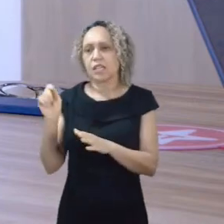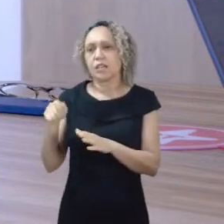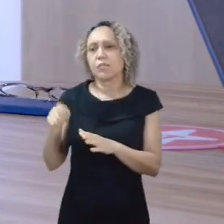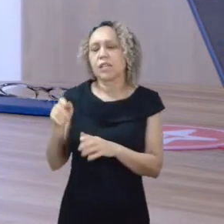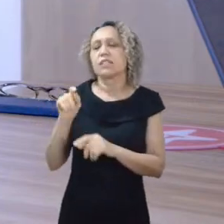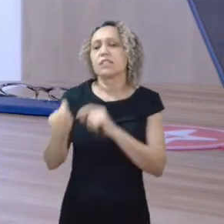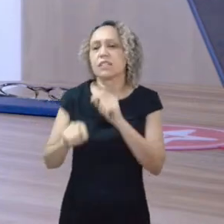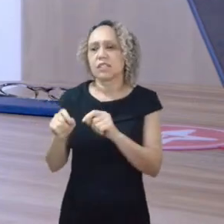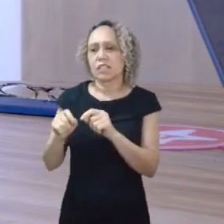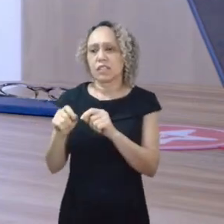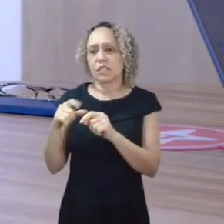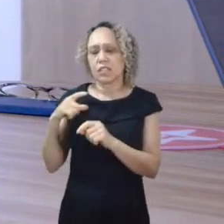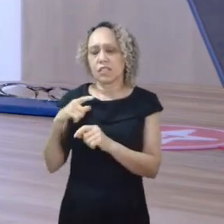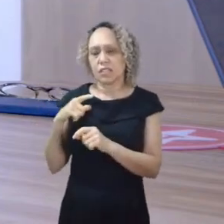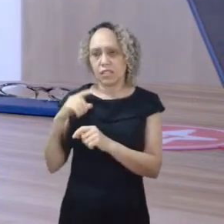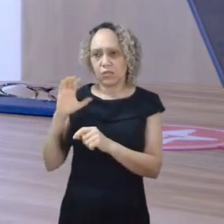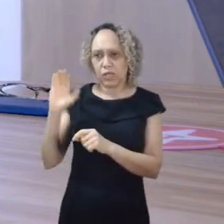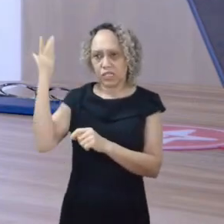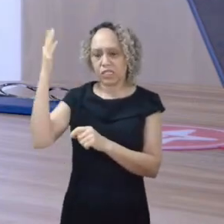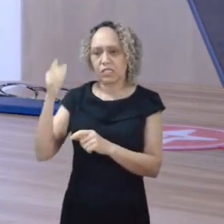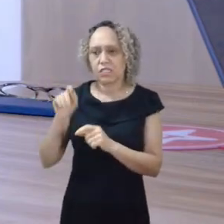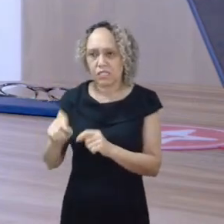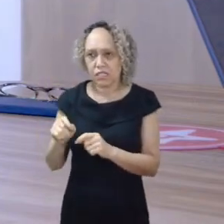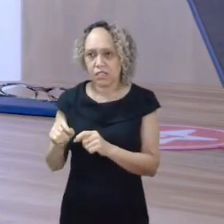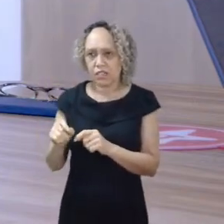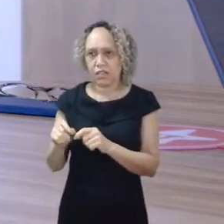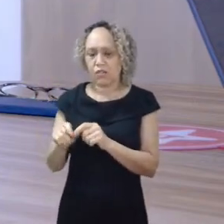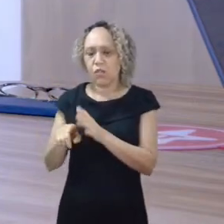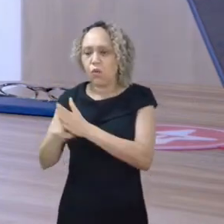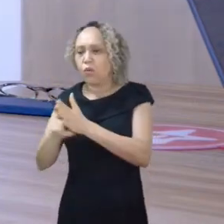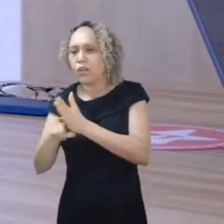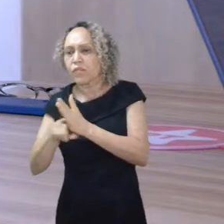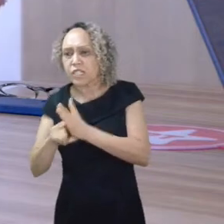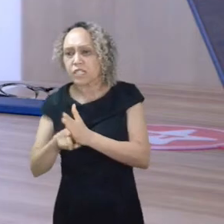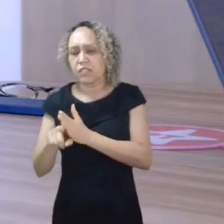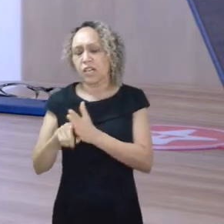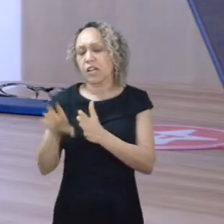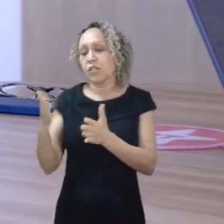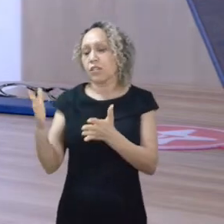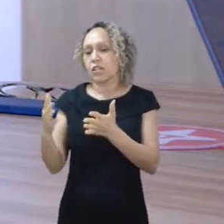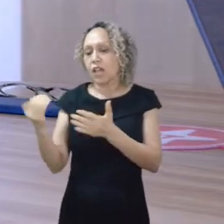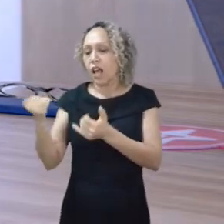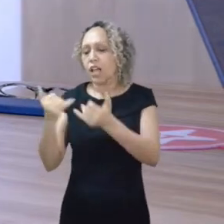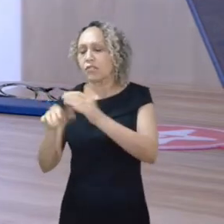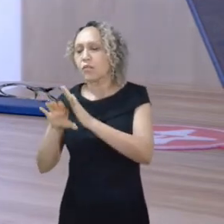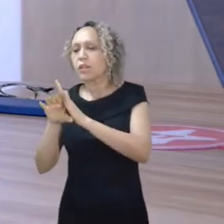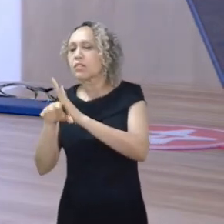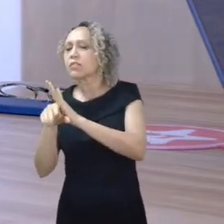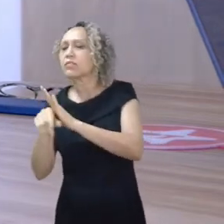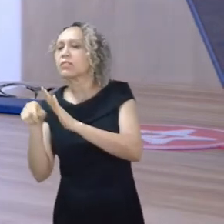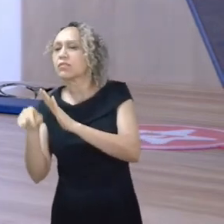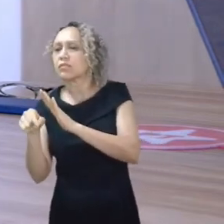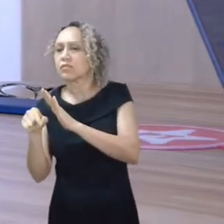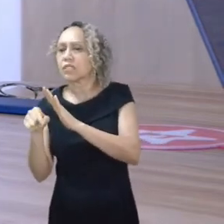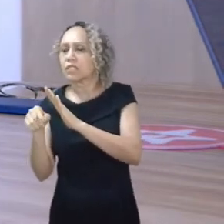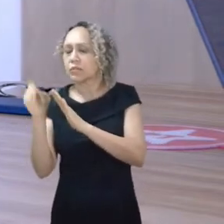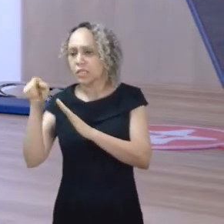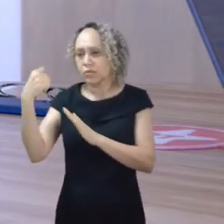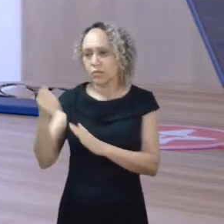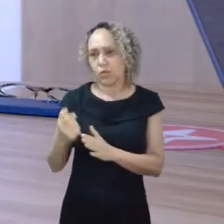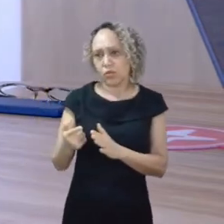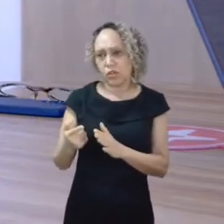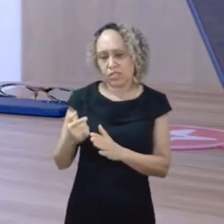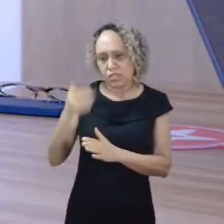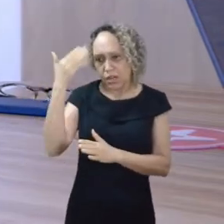sabe depois levar no inquérito esses elementos que foram coletados ali, para quem sabe isso virar prova depois. Perfeito. Se um